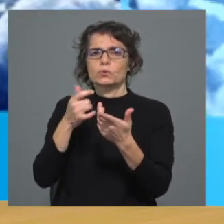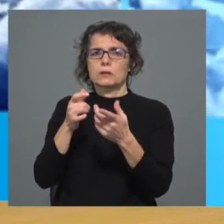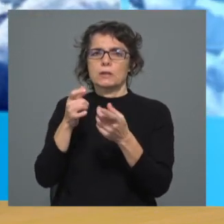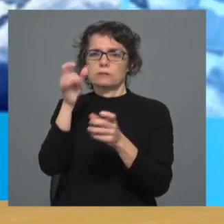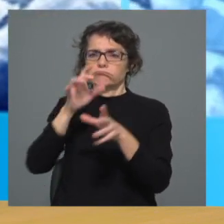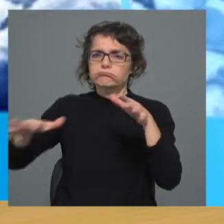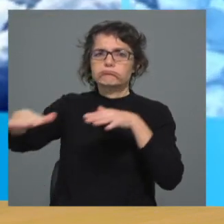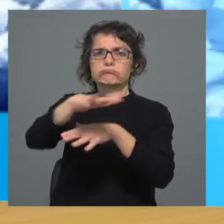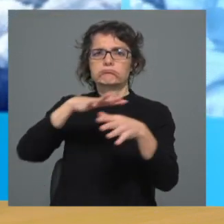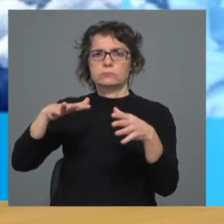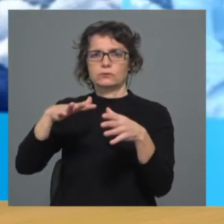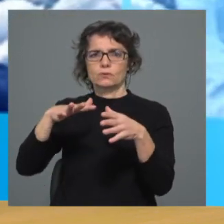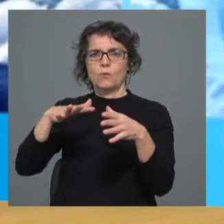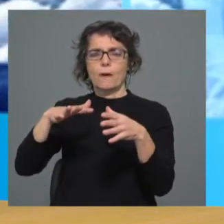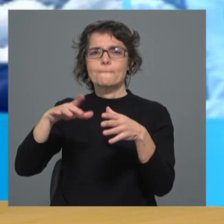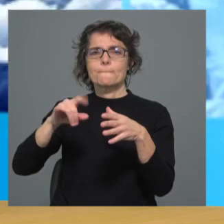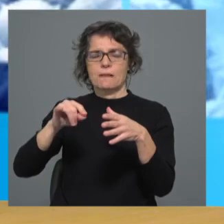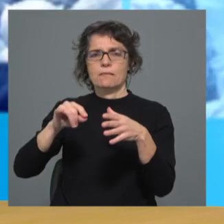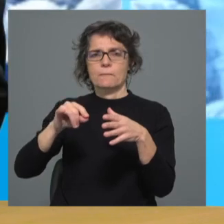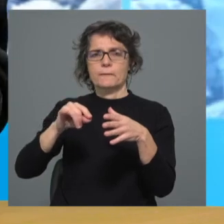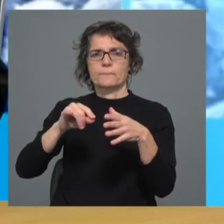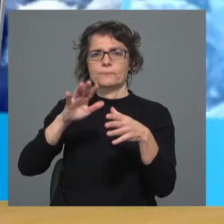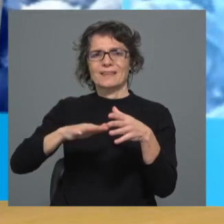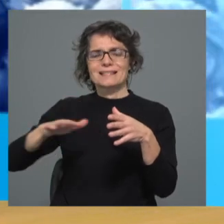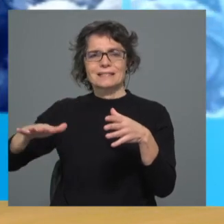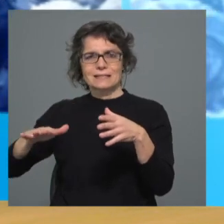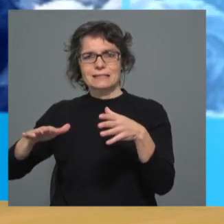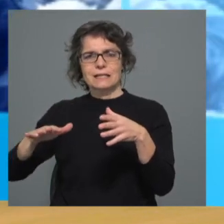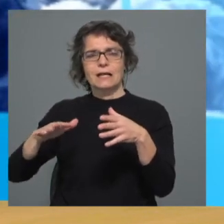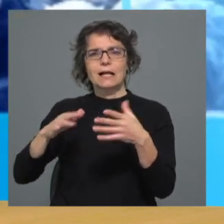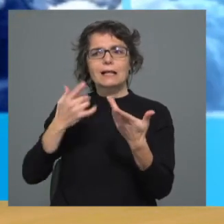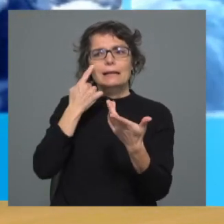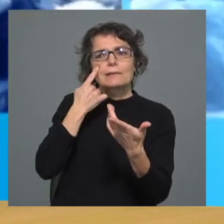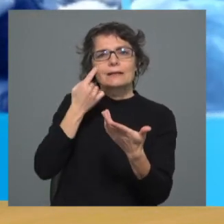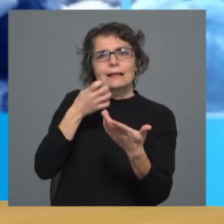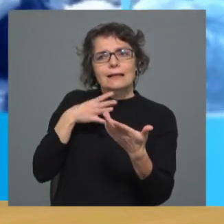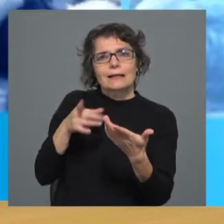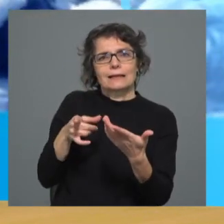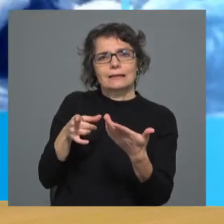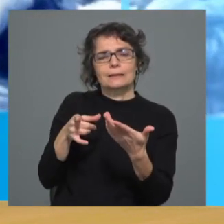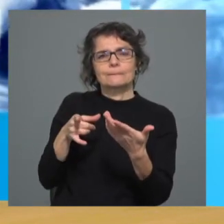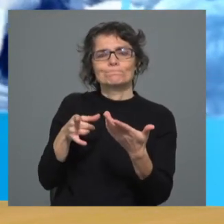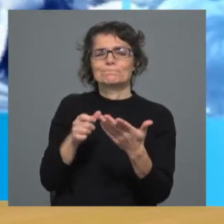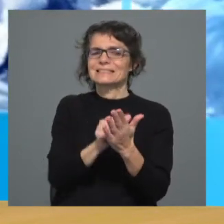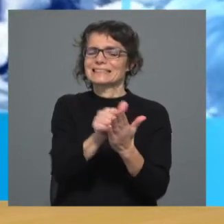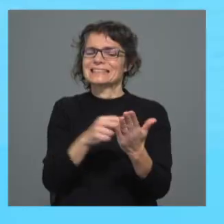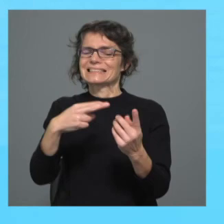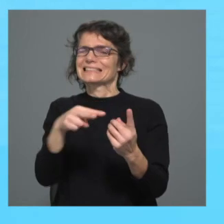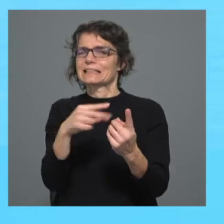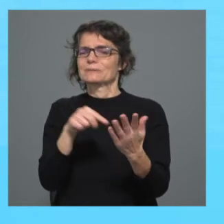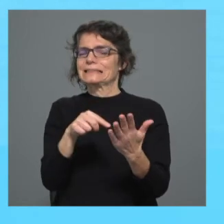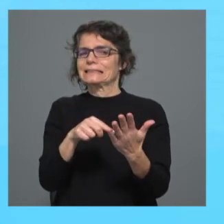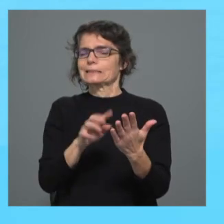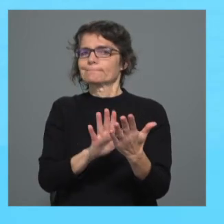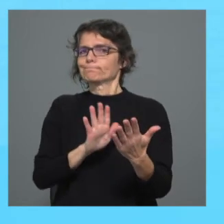e nas ciências quantitativas e experimentais, não era aceita essa perspectiva. Portanto,